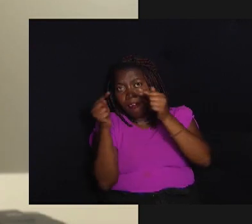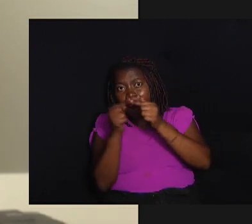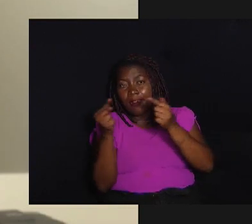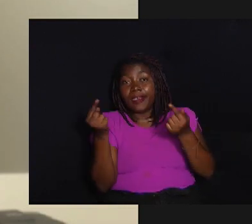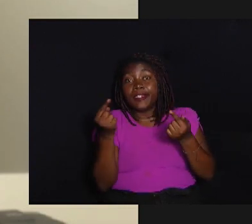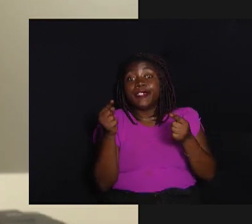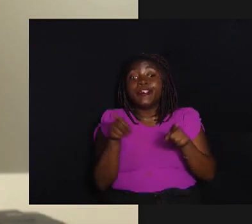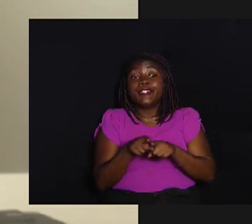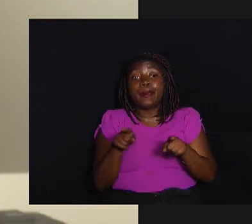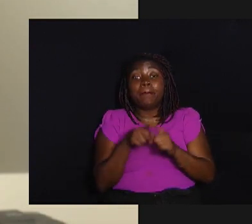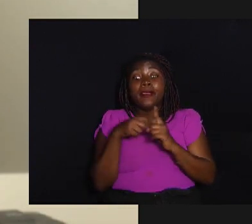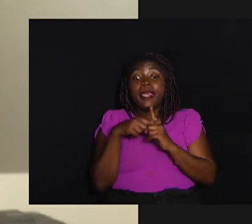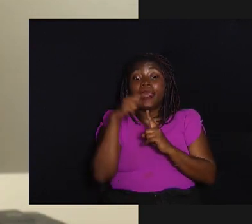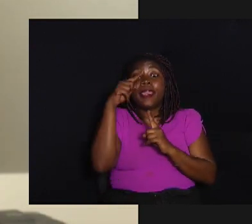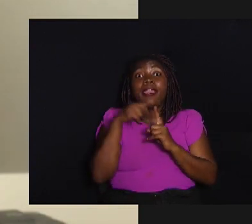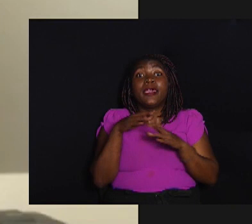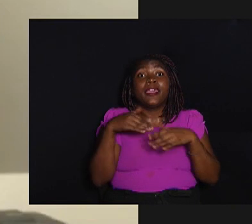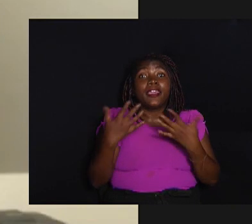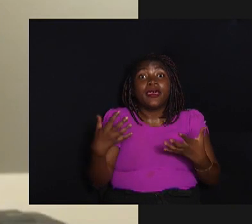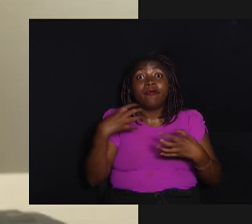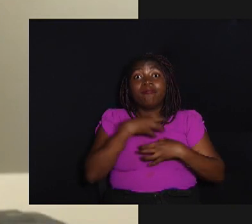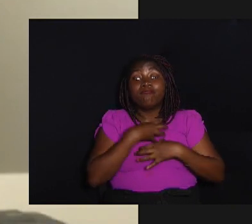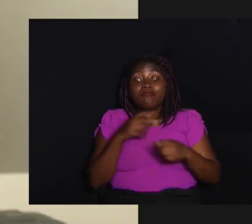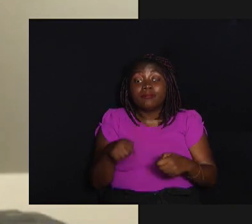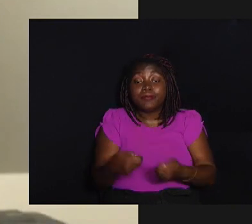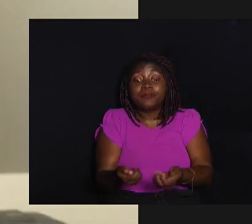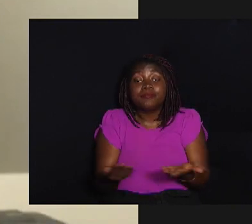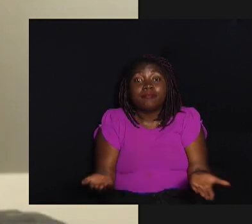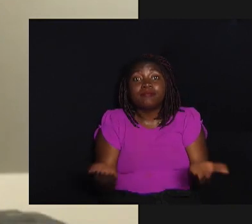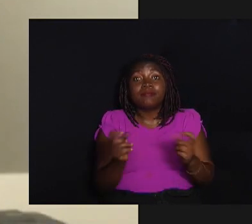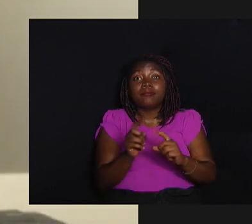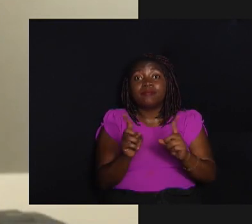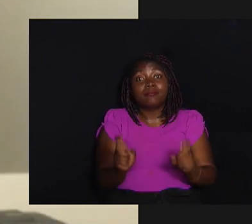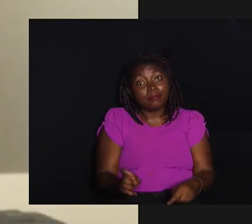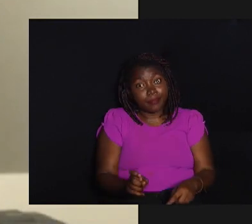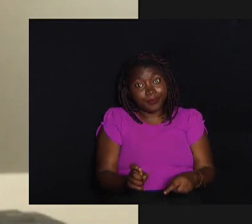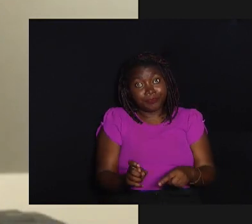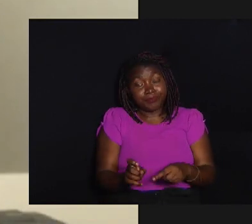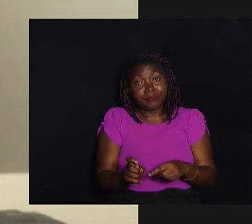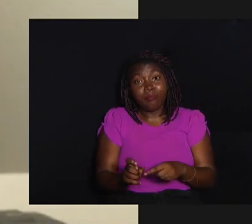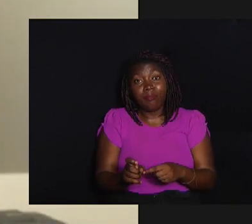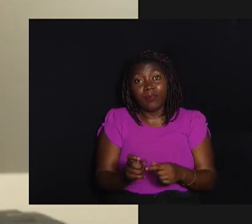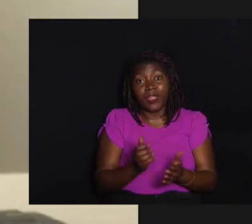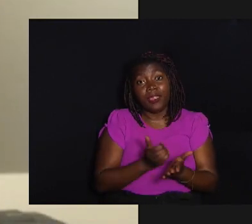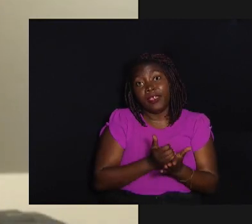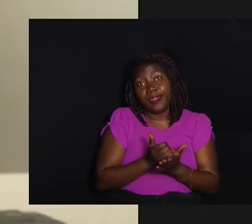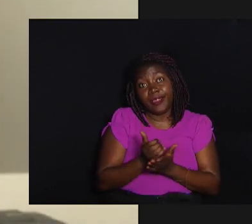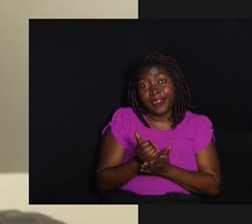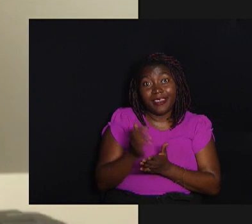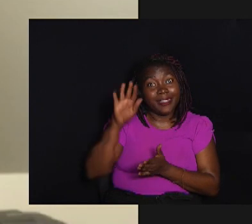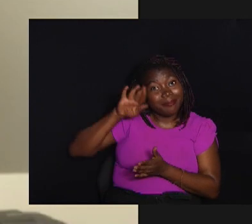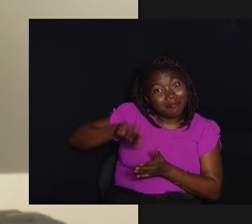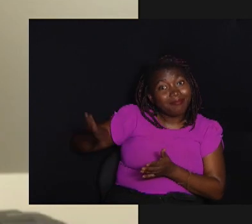que ponto essa alienação está causando, o que está causando nessa criança, nesse adolescente. É desde uma aversão ao genitor até